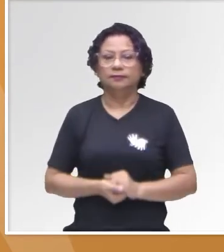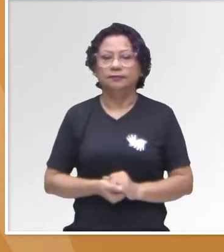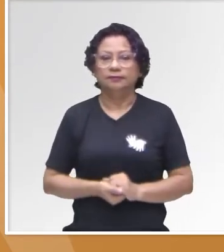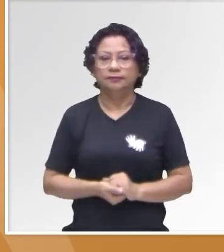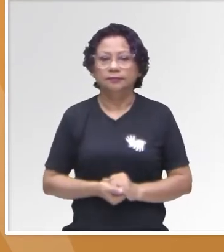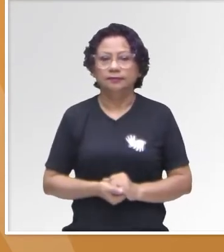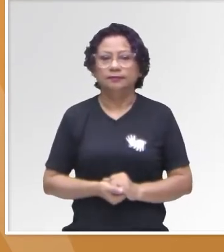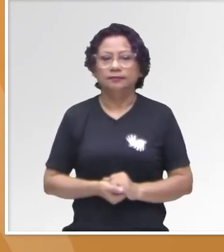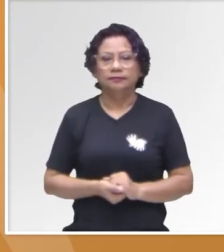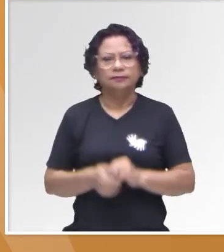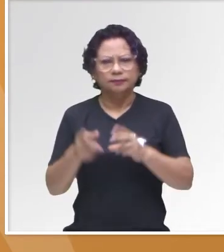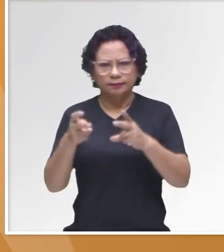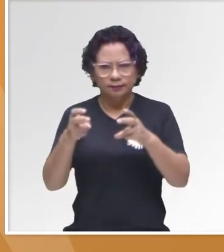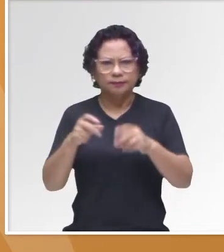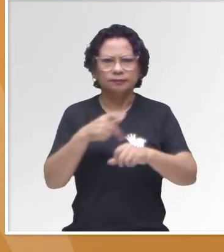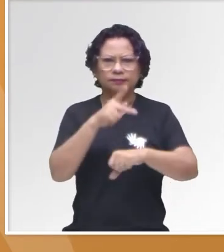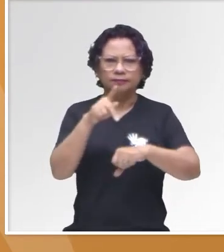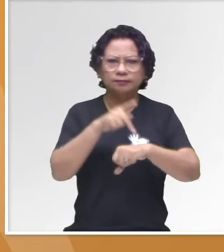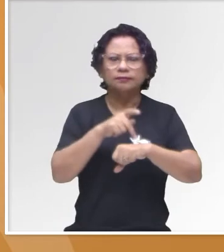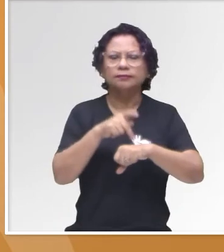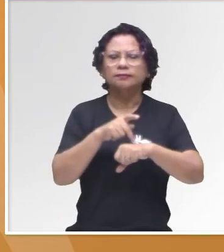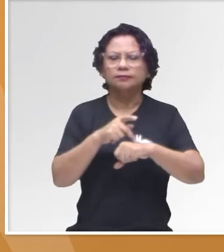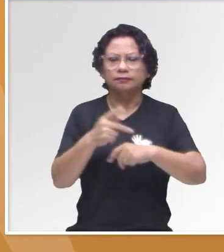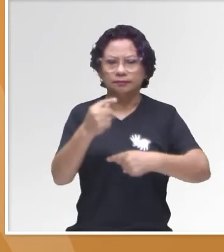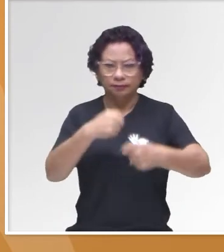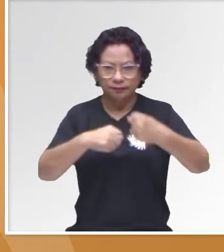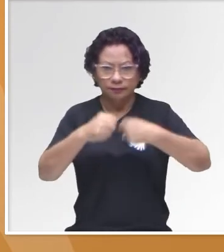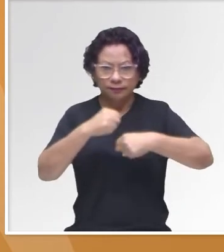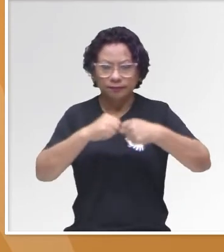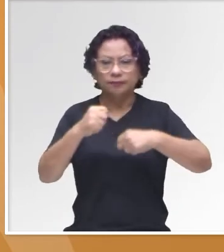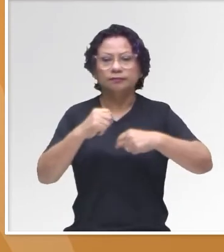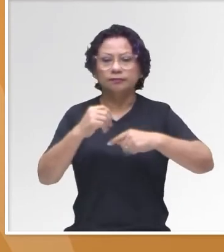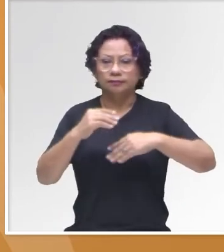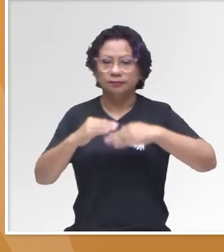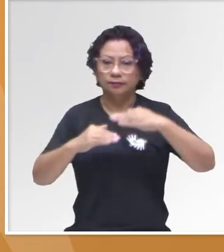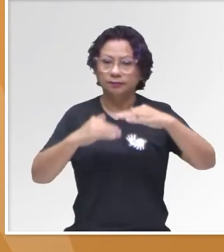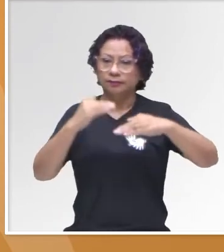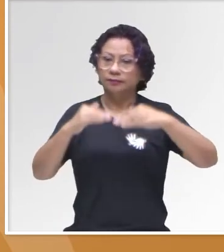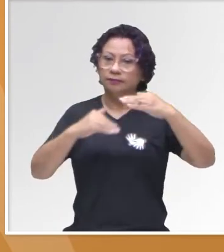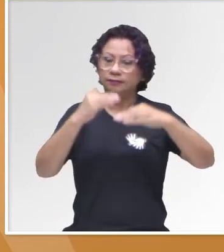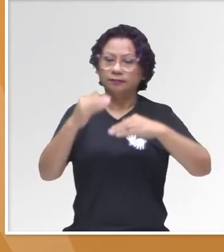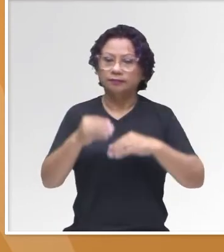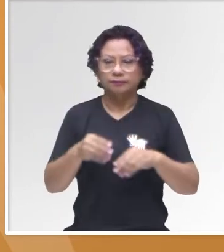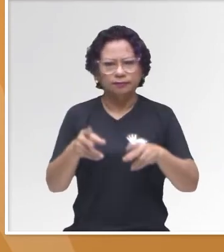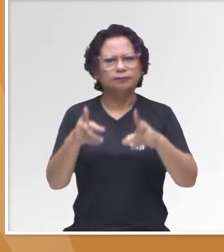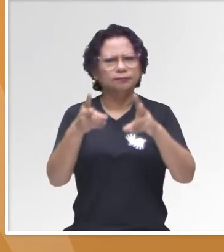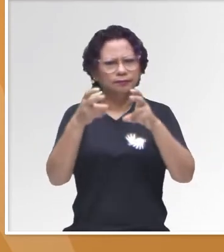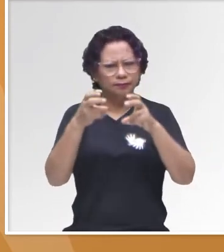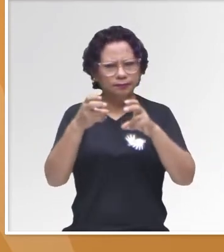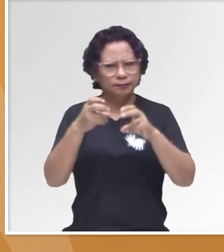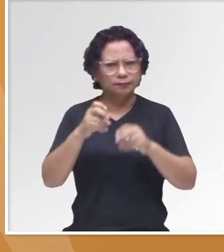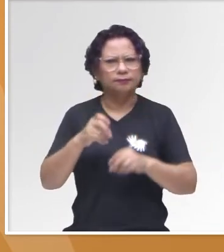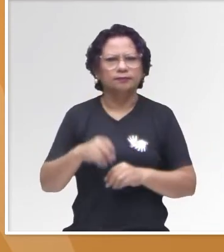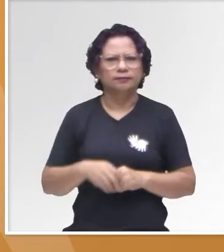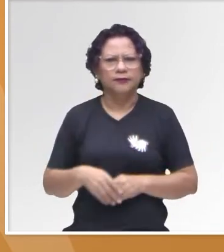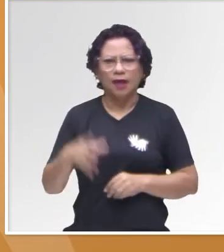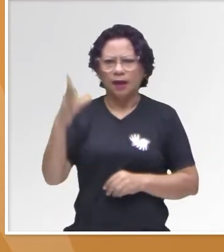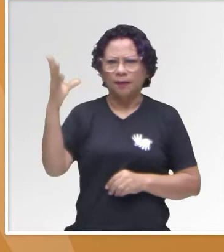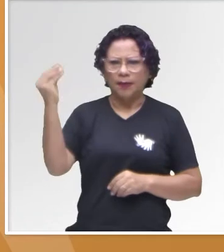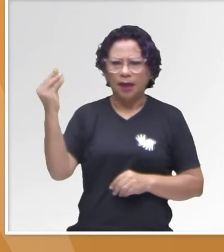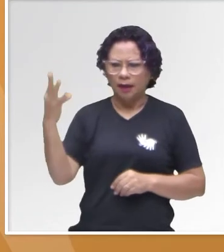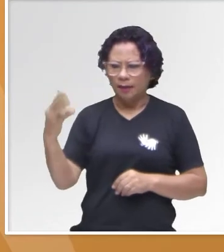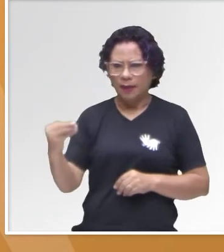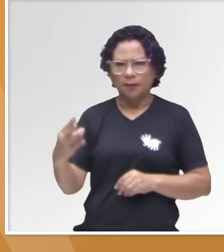se encontram, né, em pleno desenvolvimento econômico, como a gente pode observar aí na imagem para vocês. A gente percebeu o quê? Esses locais, eles